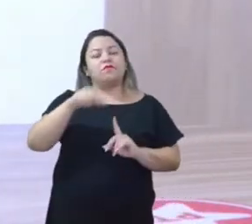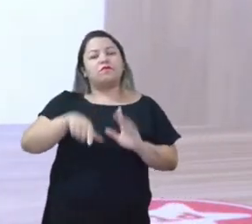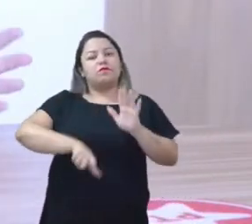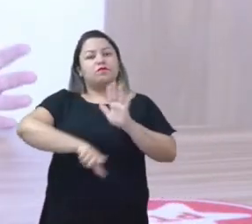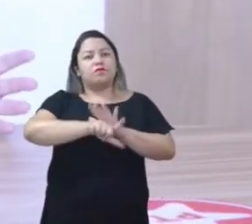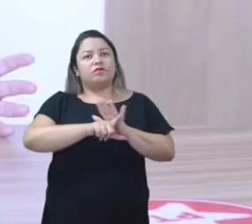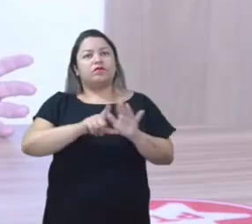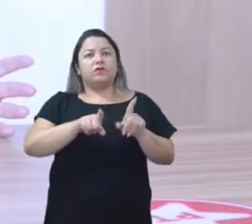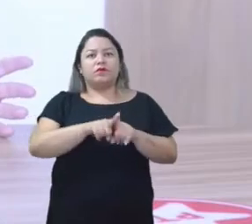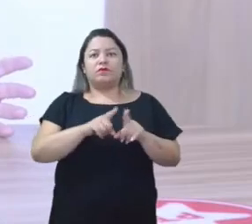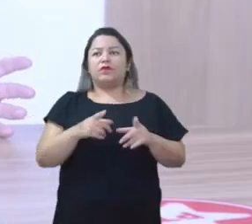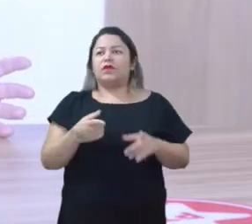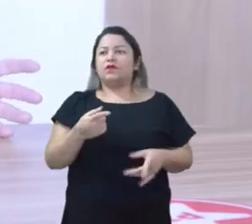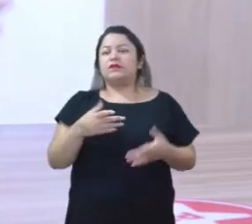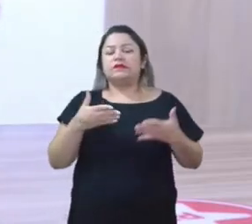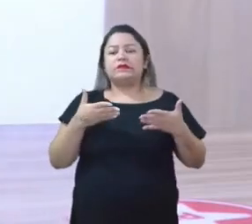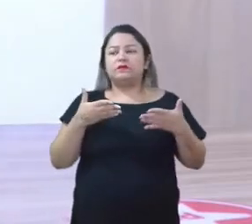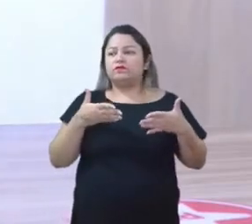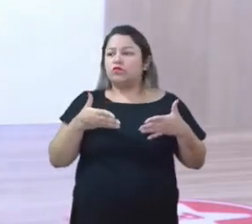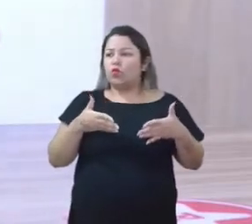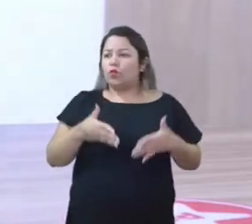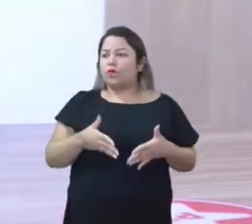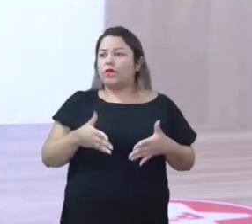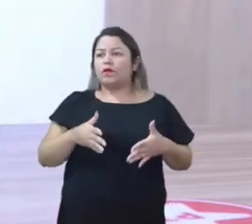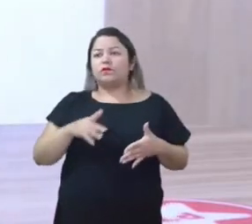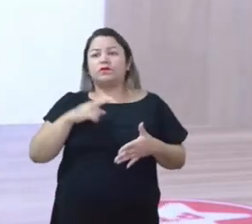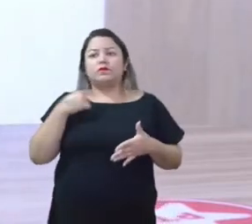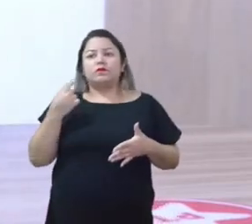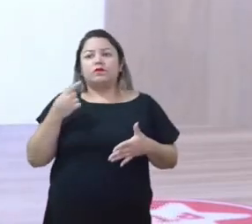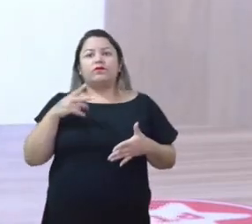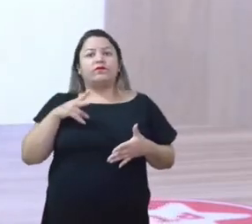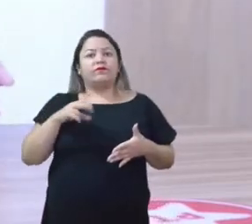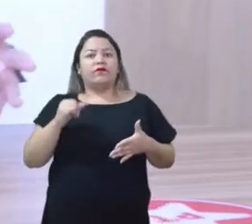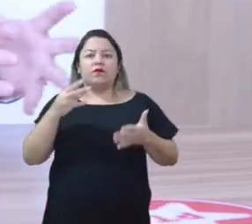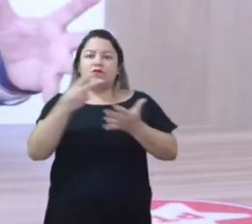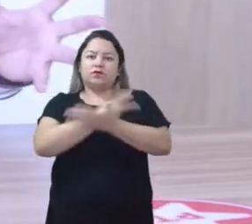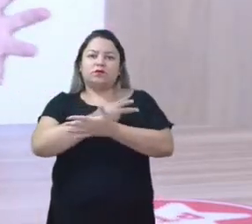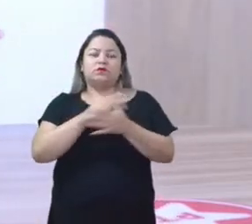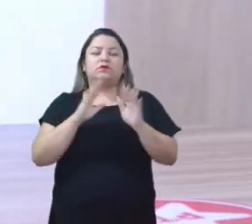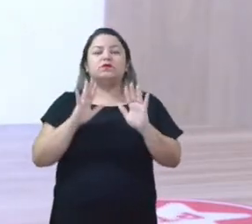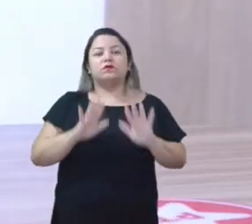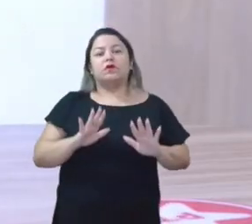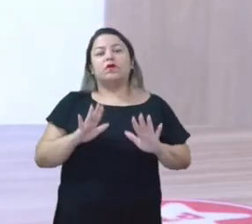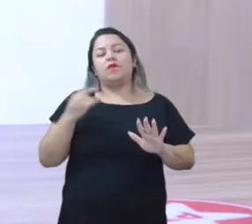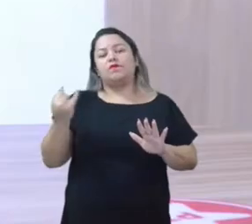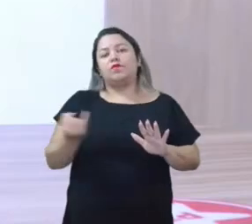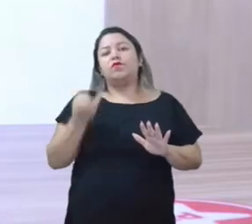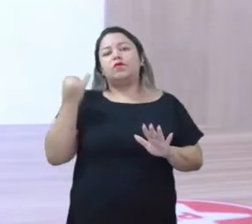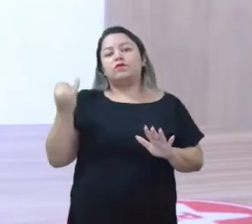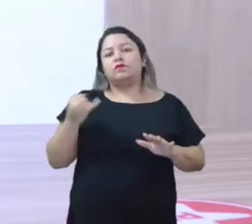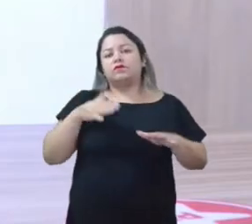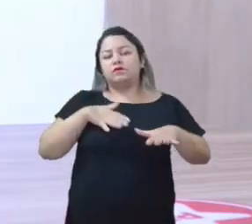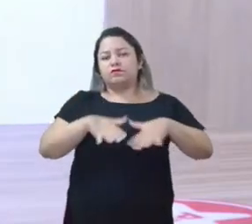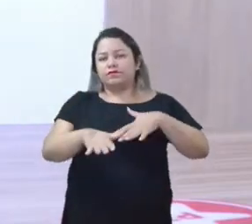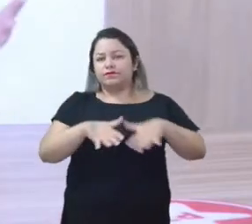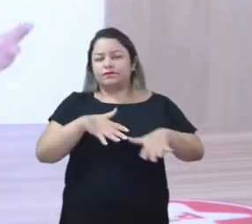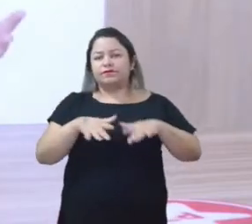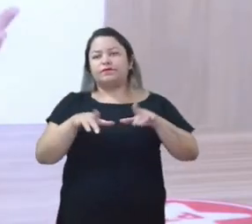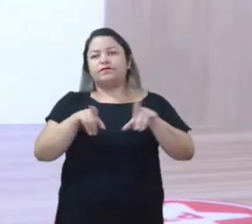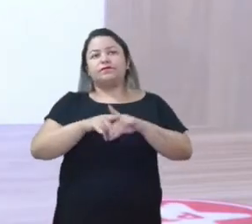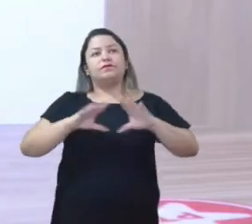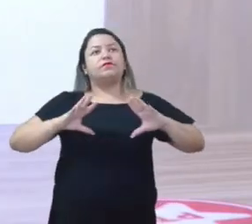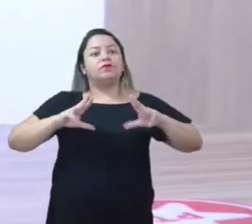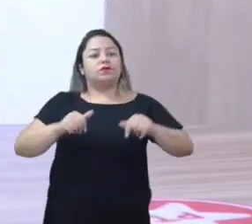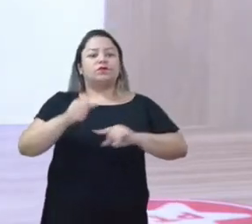legislações que nascem mortas. Na prática não vai se efetivar. Então é muito importante esse movimento, essa mobilização de